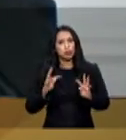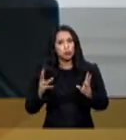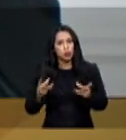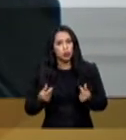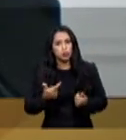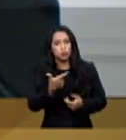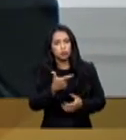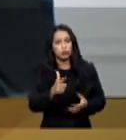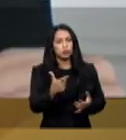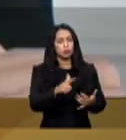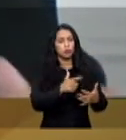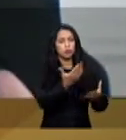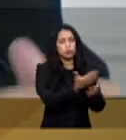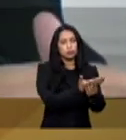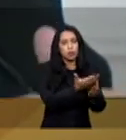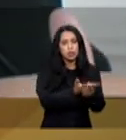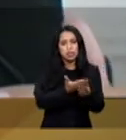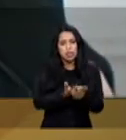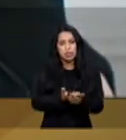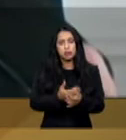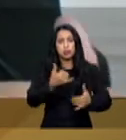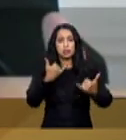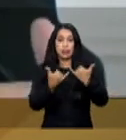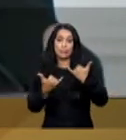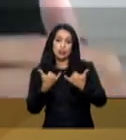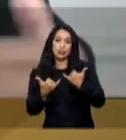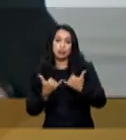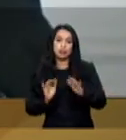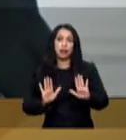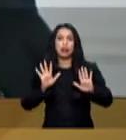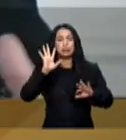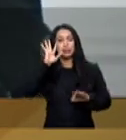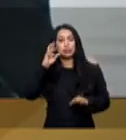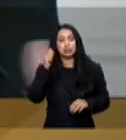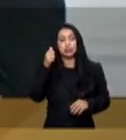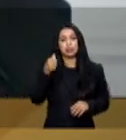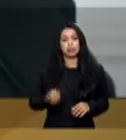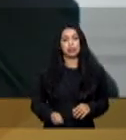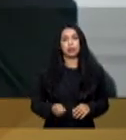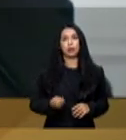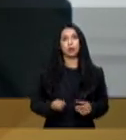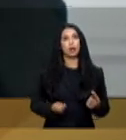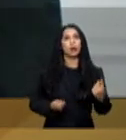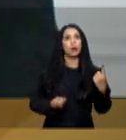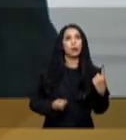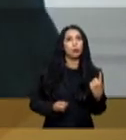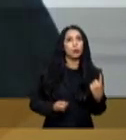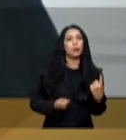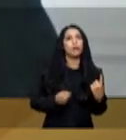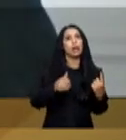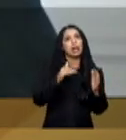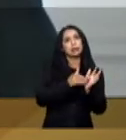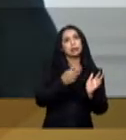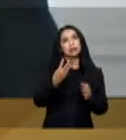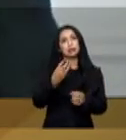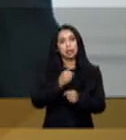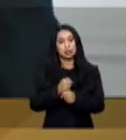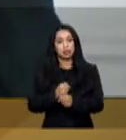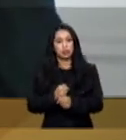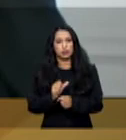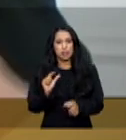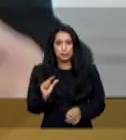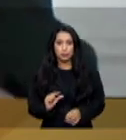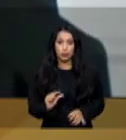casos semelhantes. Ah, mas a sanção é pequena, 1 a 3 anos a sanção é pequena.